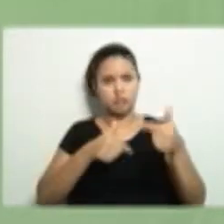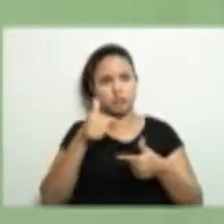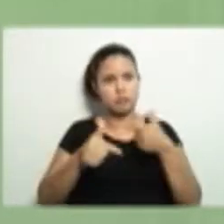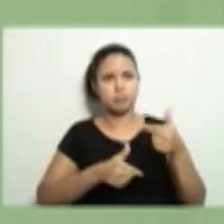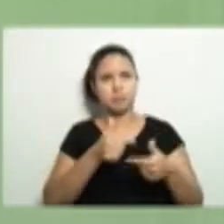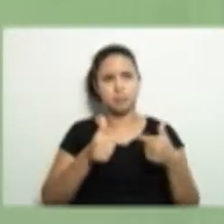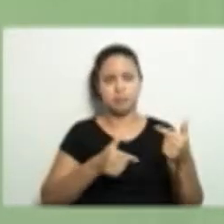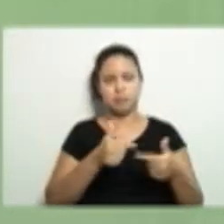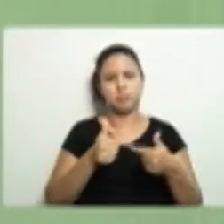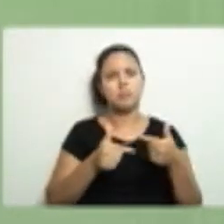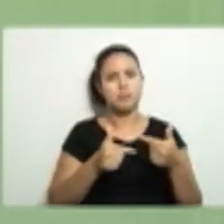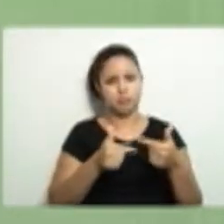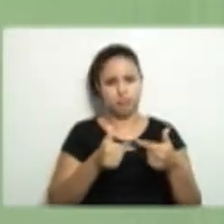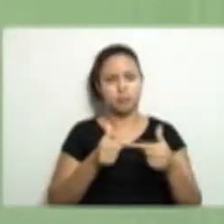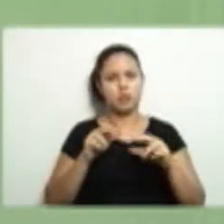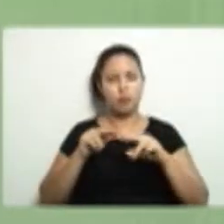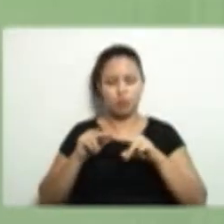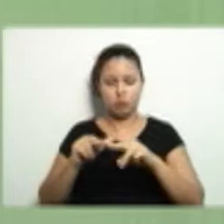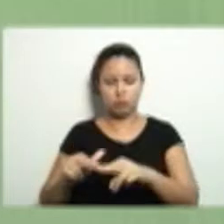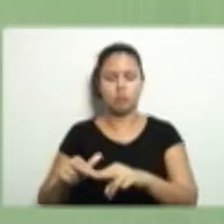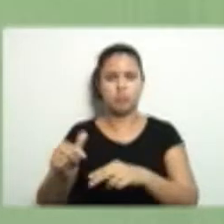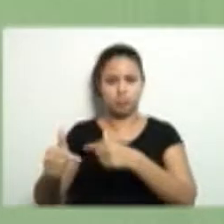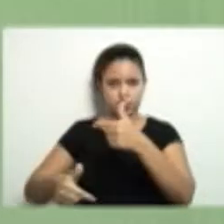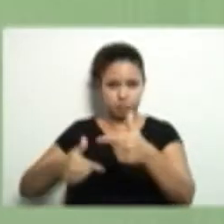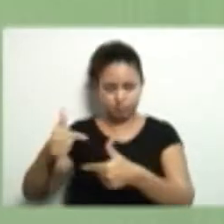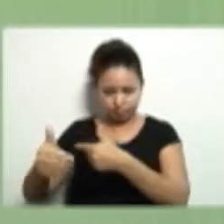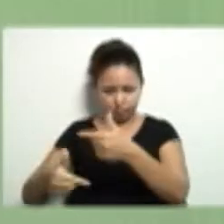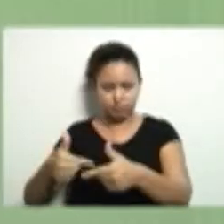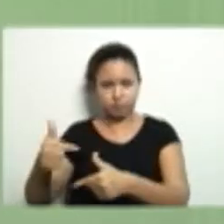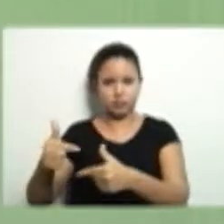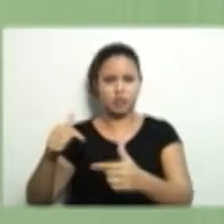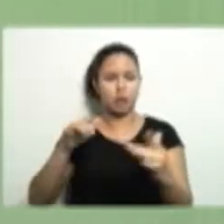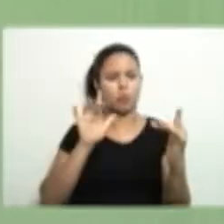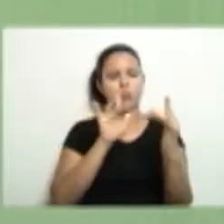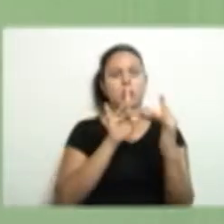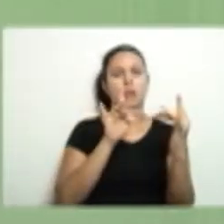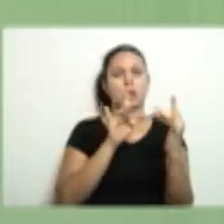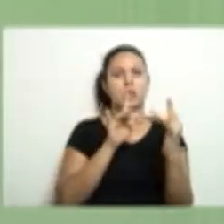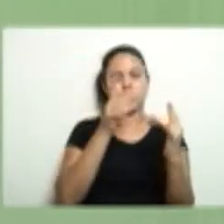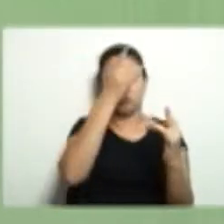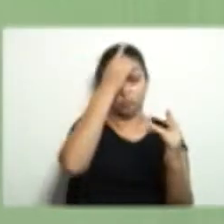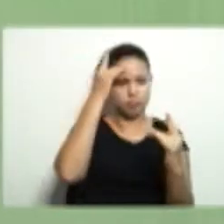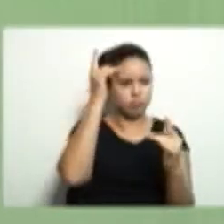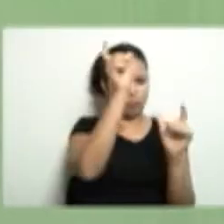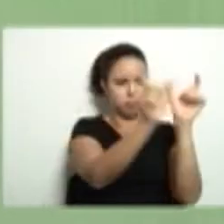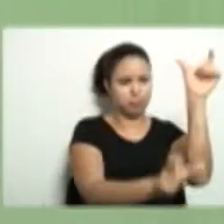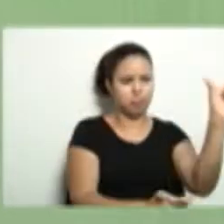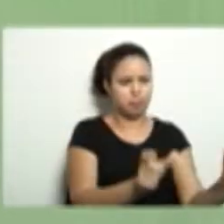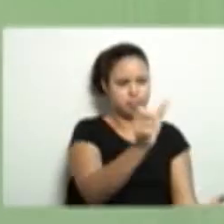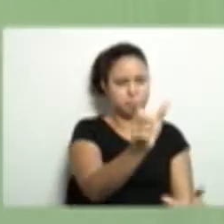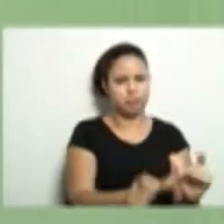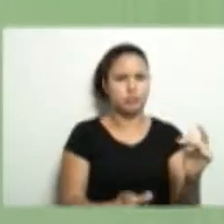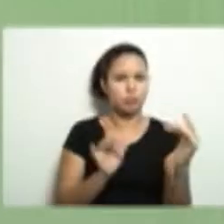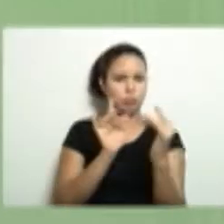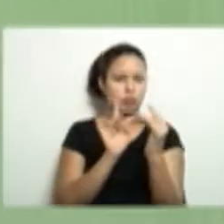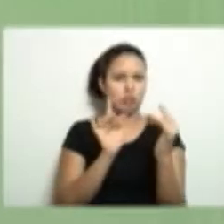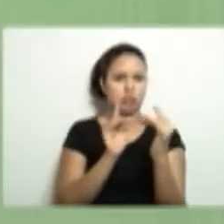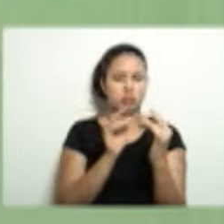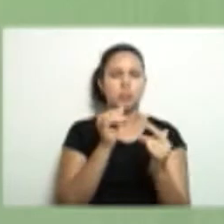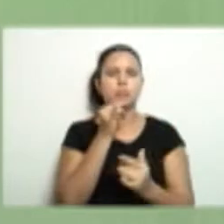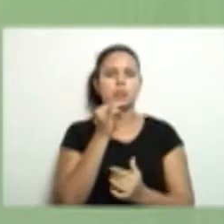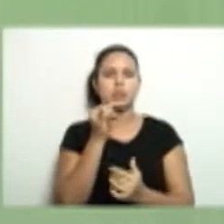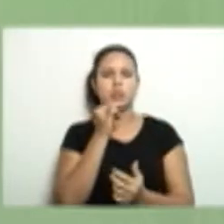customização e existe volume de clientes e liberdade de decisão do pessoal. Por exemplo, são os comércios,